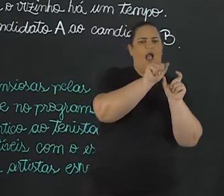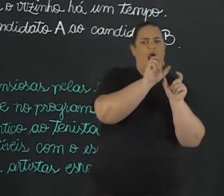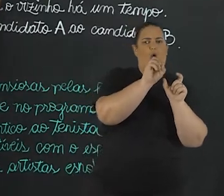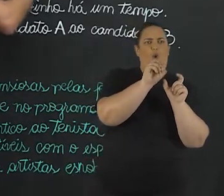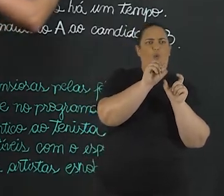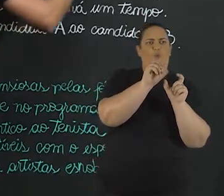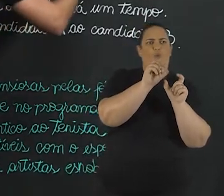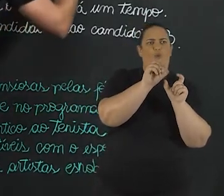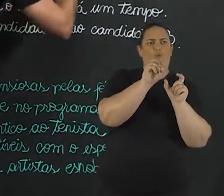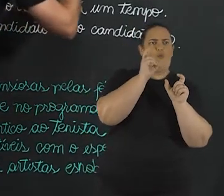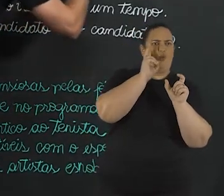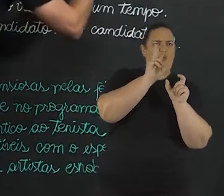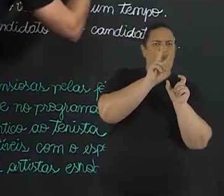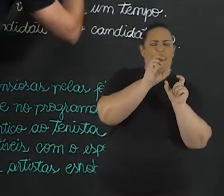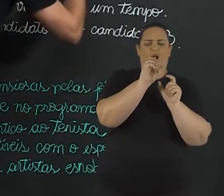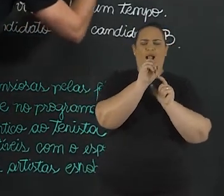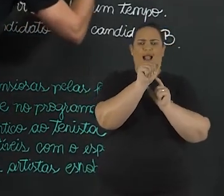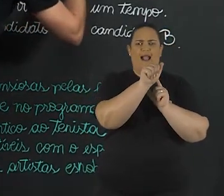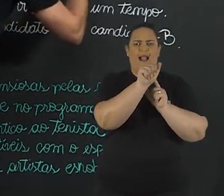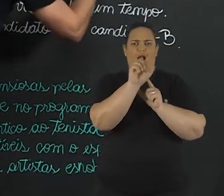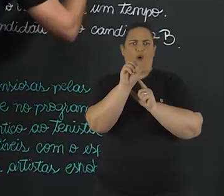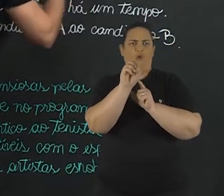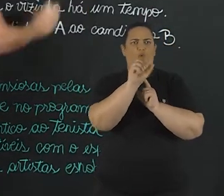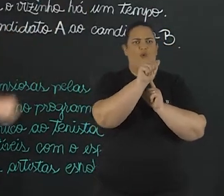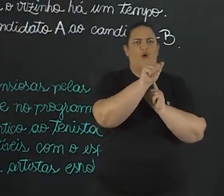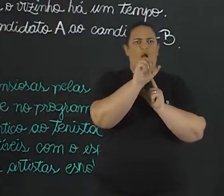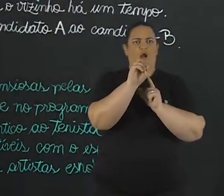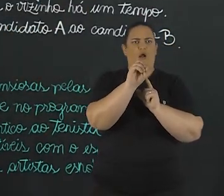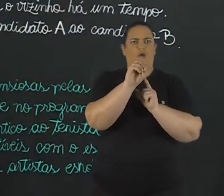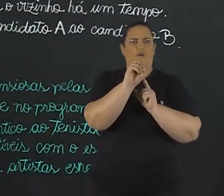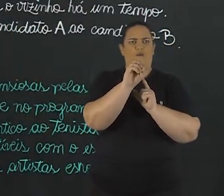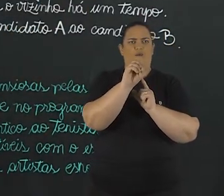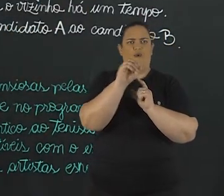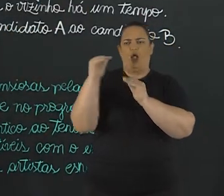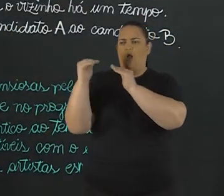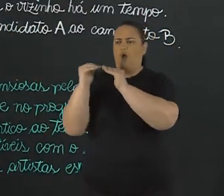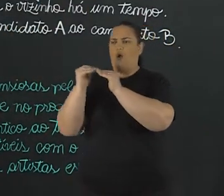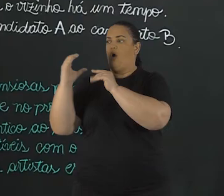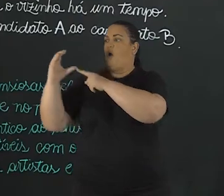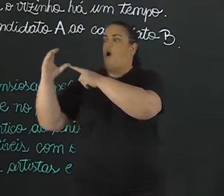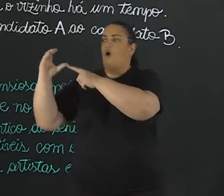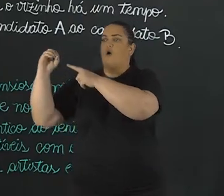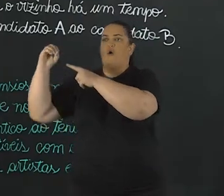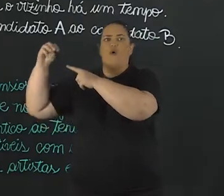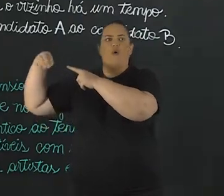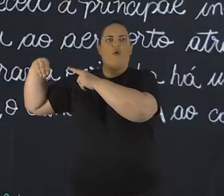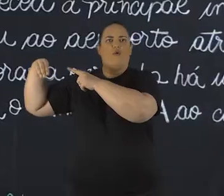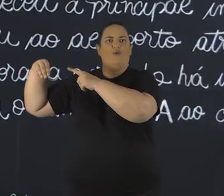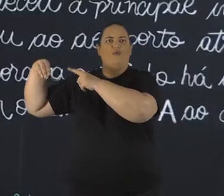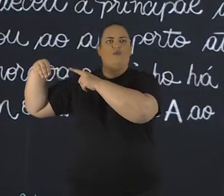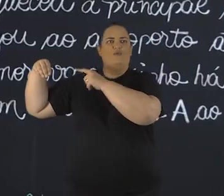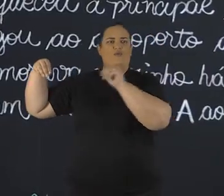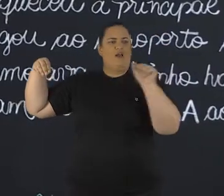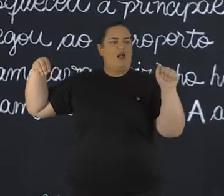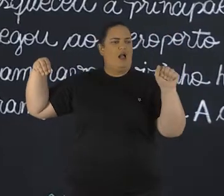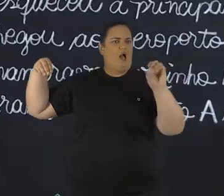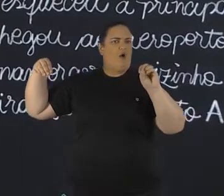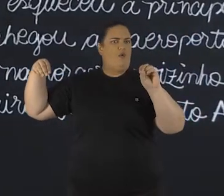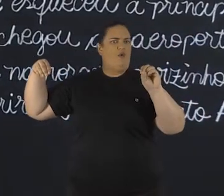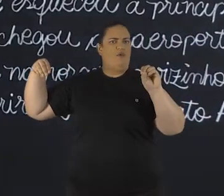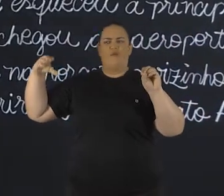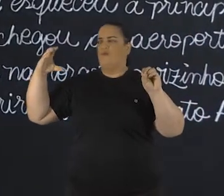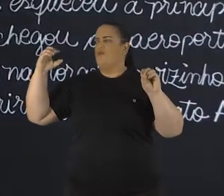e concordamos com a crítica. Agora nós temos o verbo assistir e o verbo